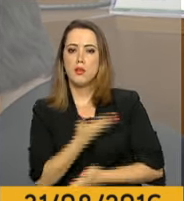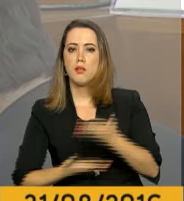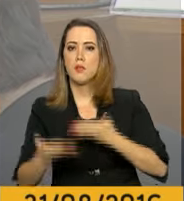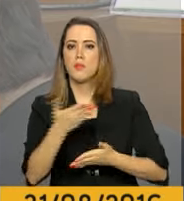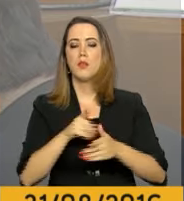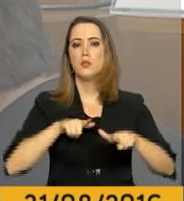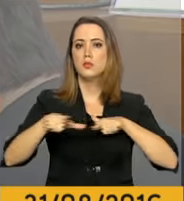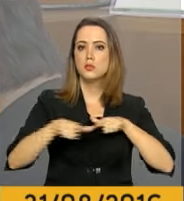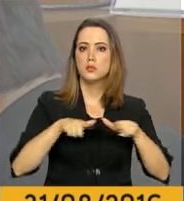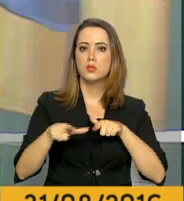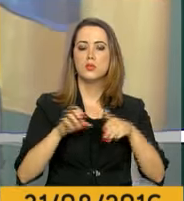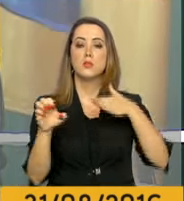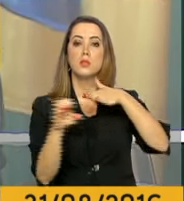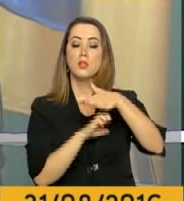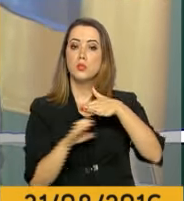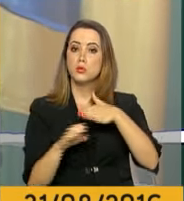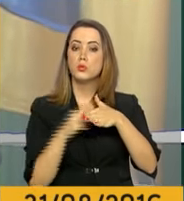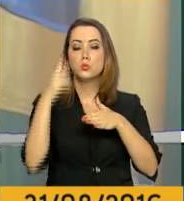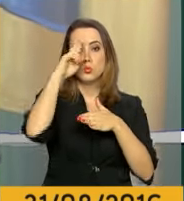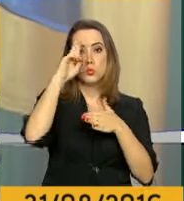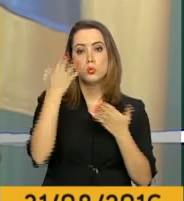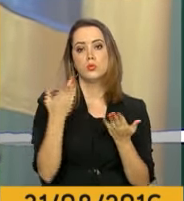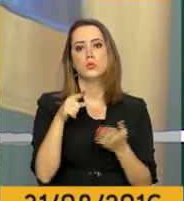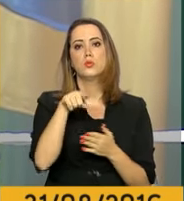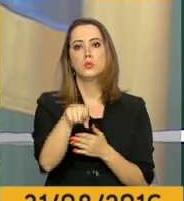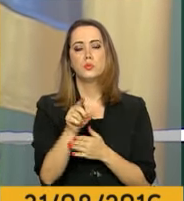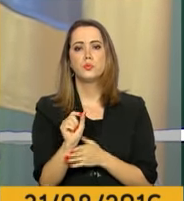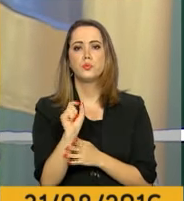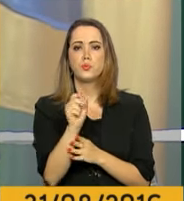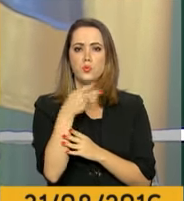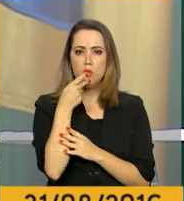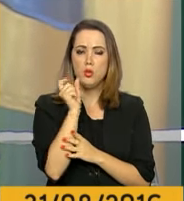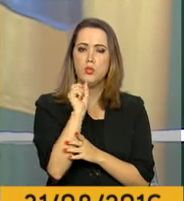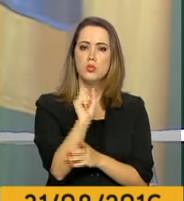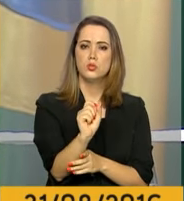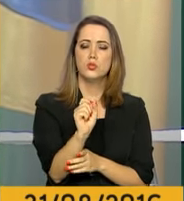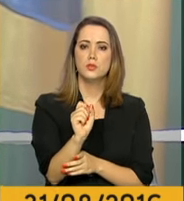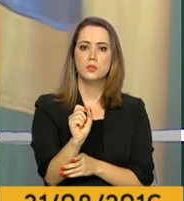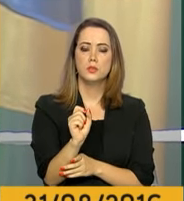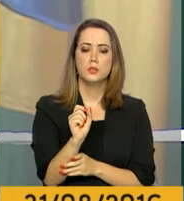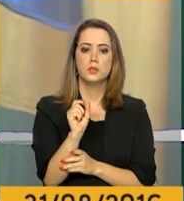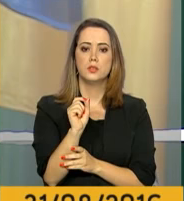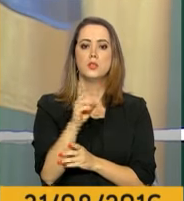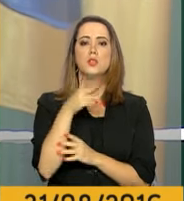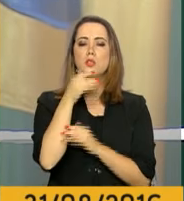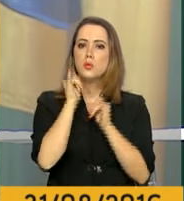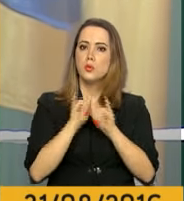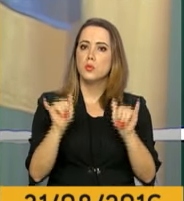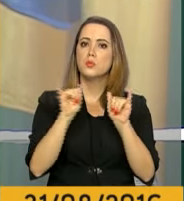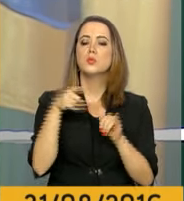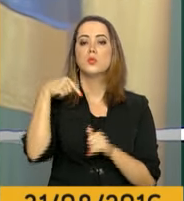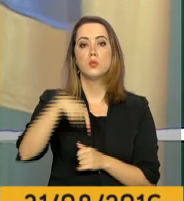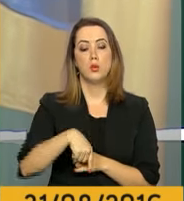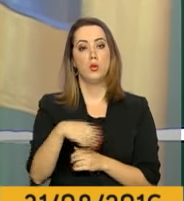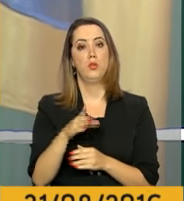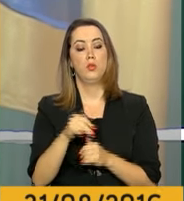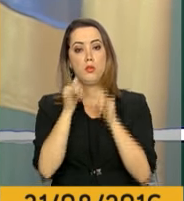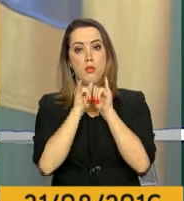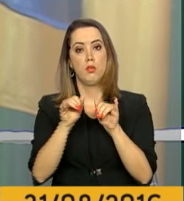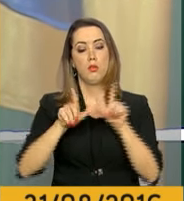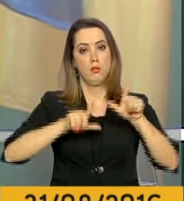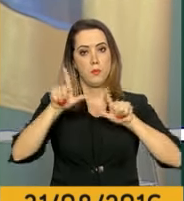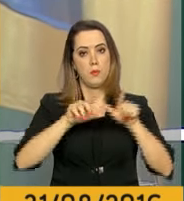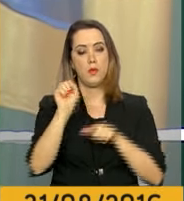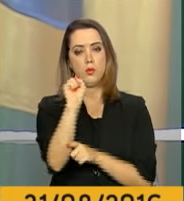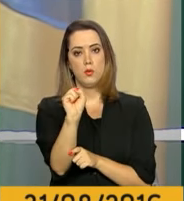Modernização, que aliás é um vocábulo que eu usei num pronunciamento, eu deixei um pronunciamento que irá ao ar agora às 8 horas, dizendo